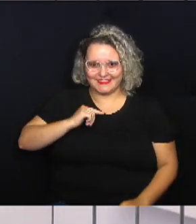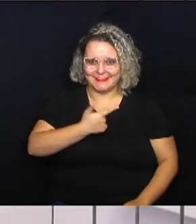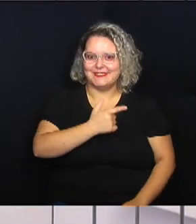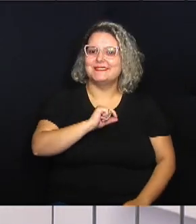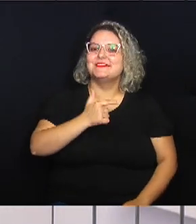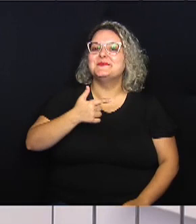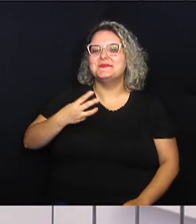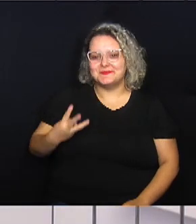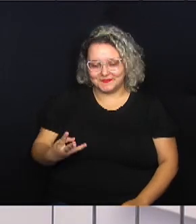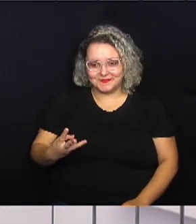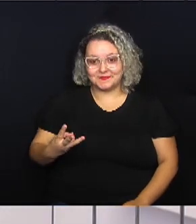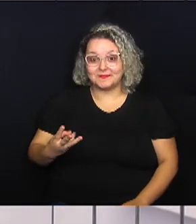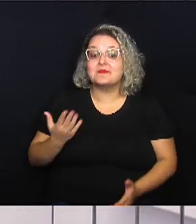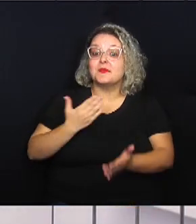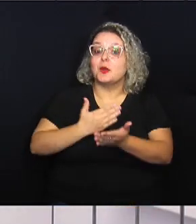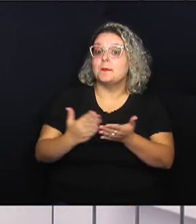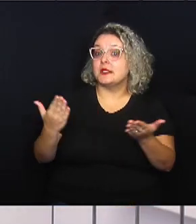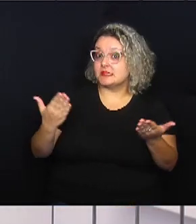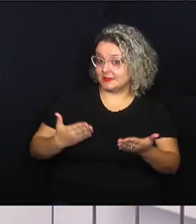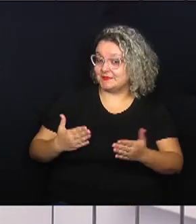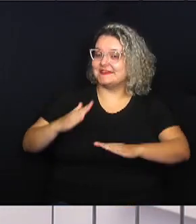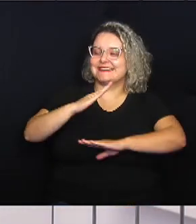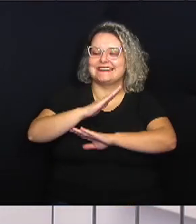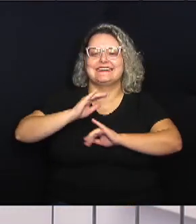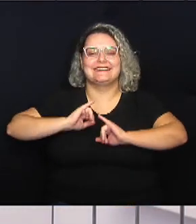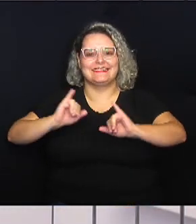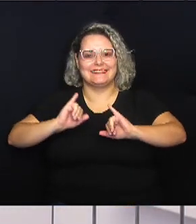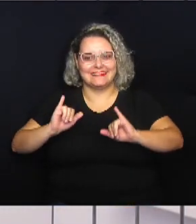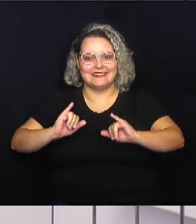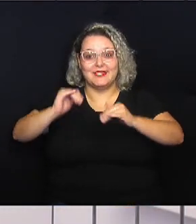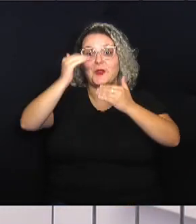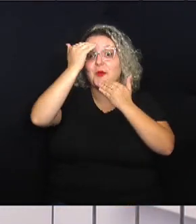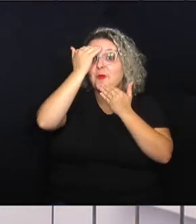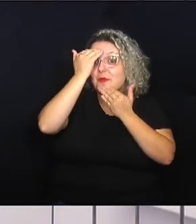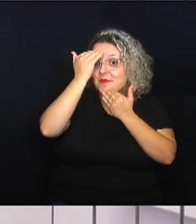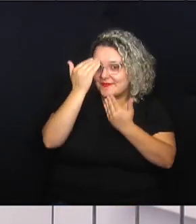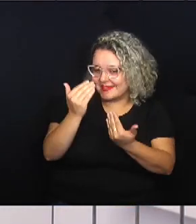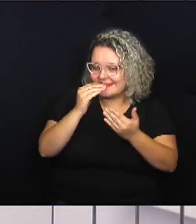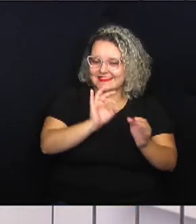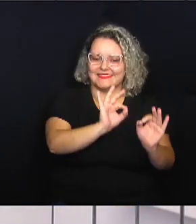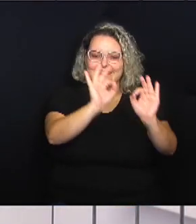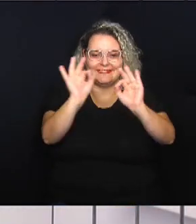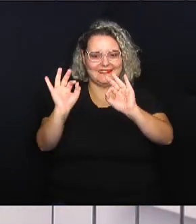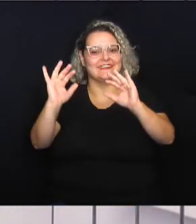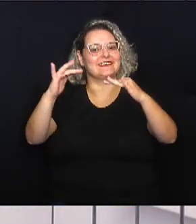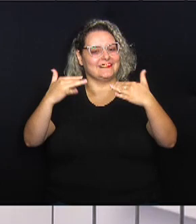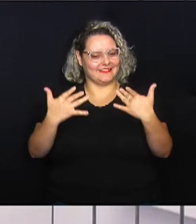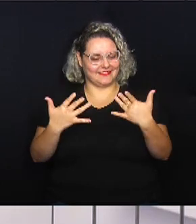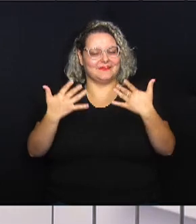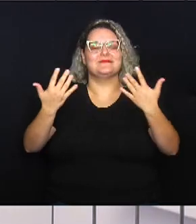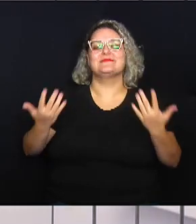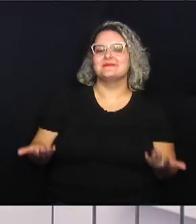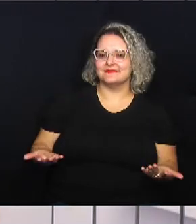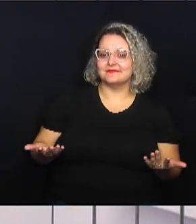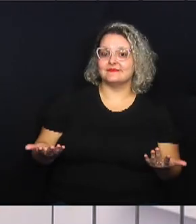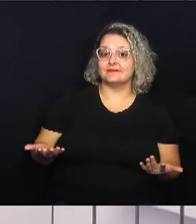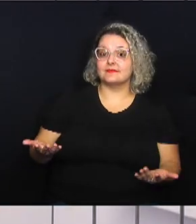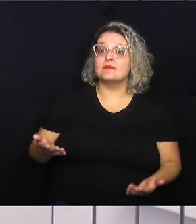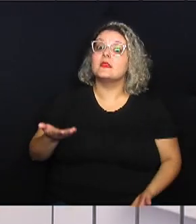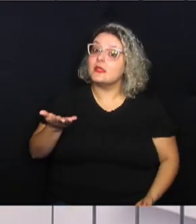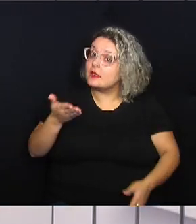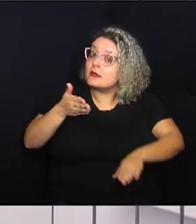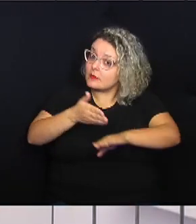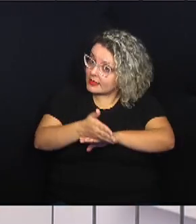2023 começa agora o câmara notícia Muito obrigado pela sua companhia pela sua audiência e